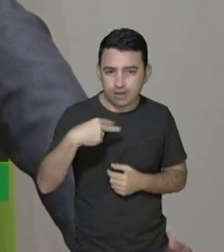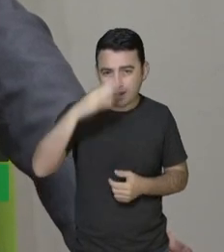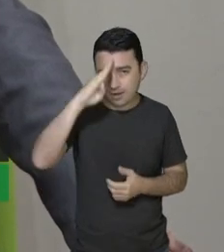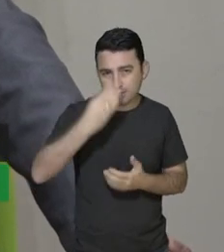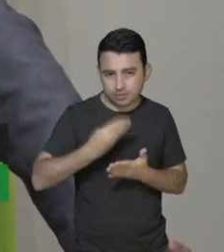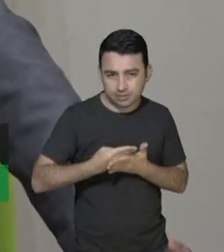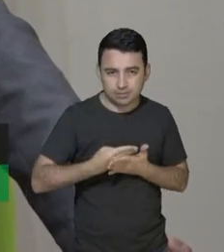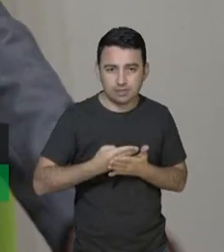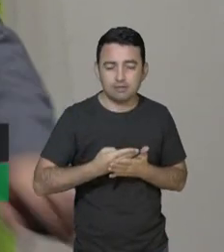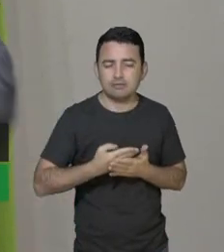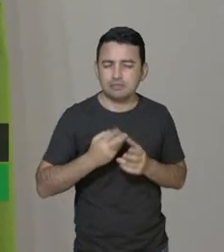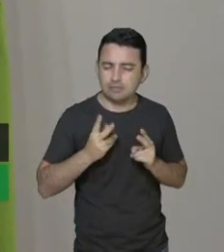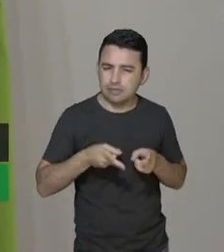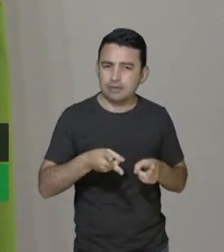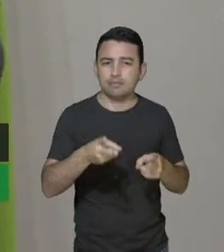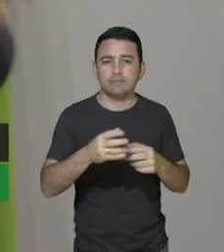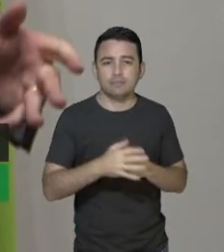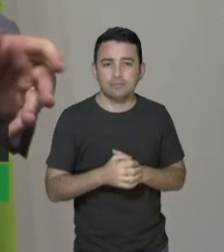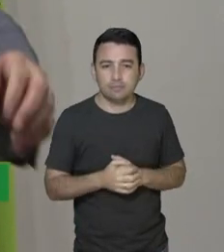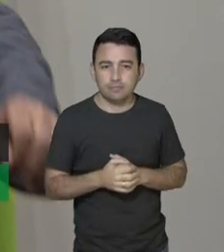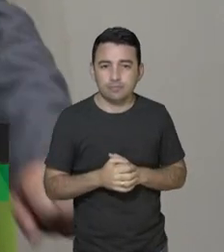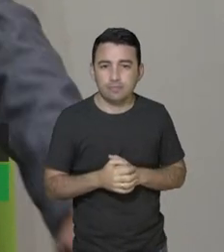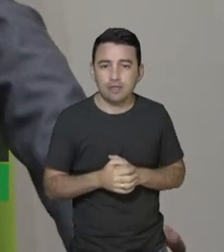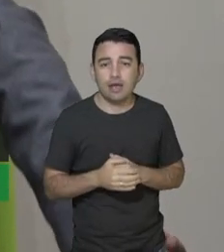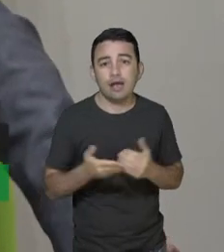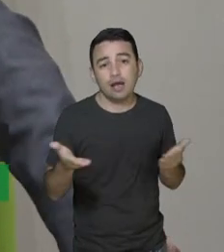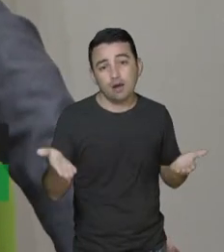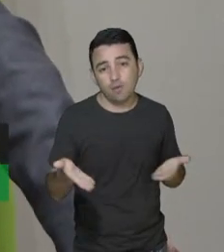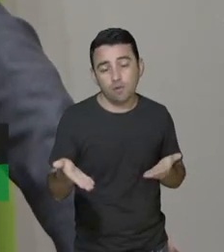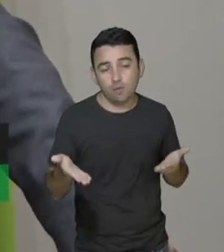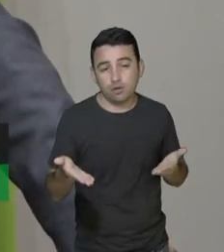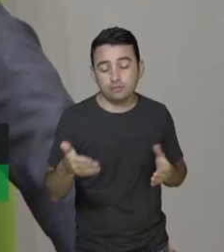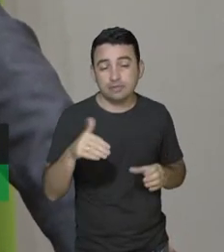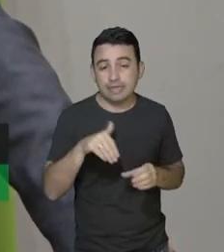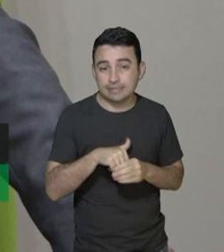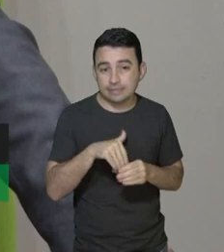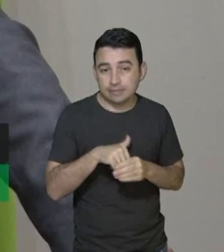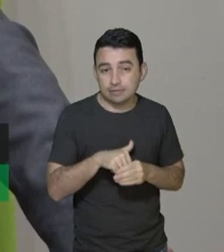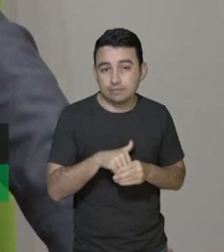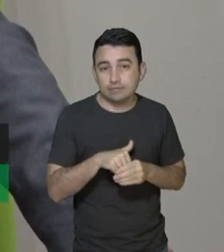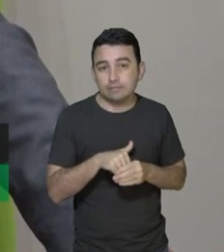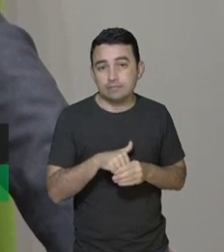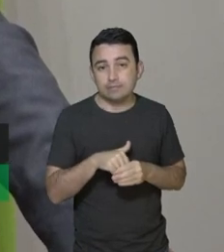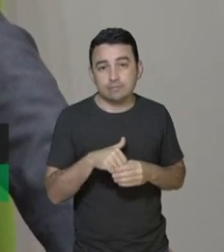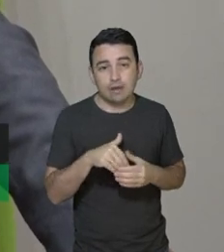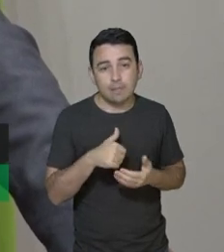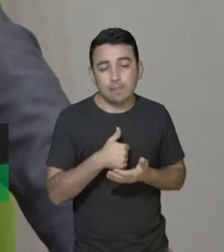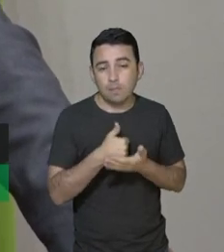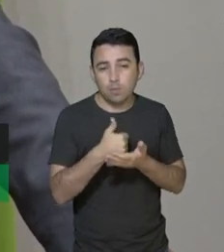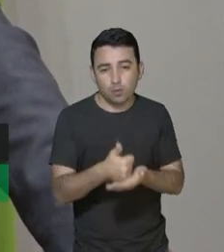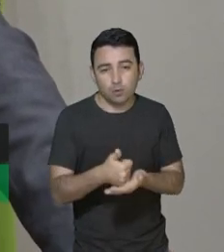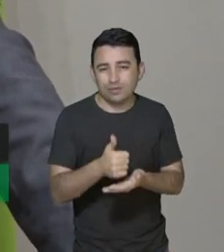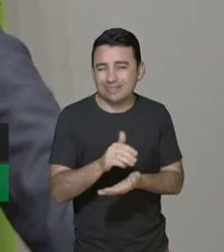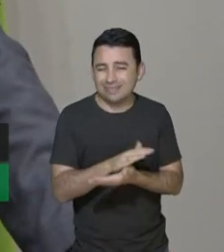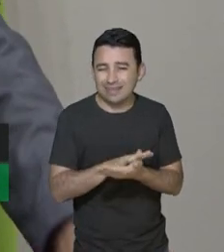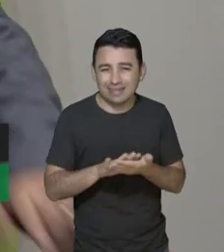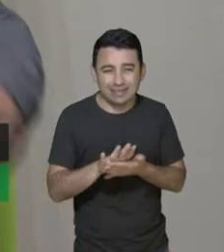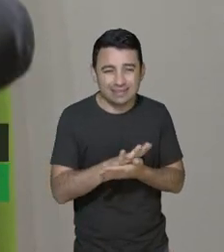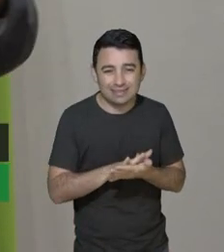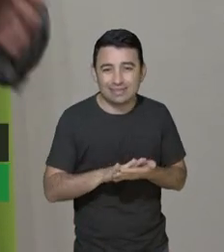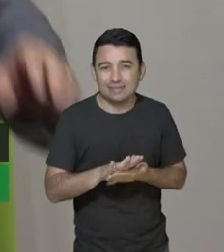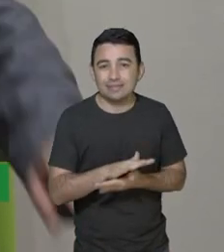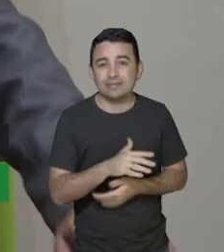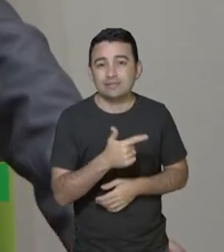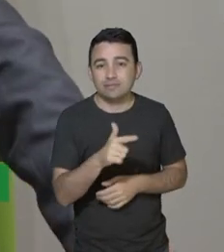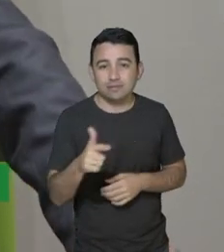que confia na gente, que agora, nesta eleição, sem ser beneficiado por nenhuma onda,